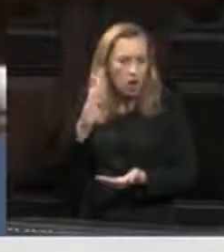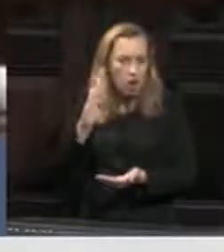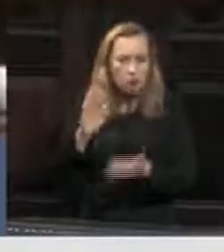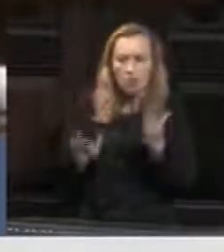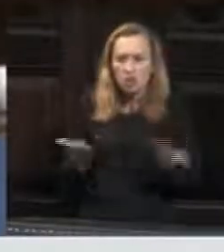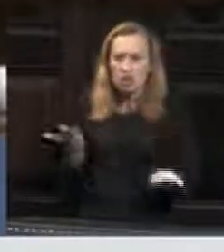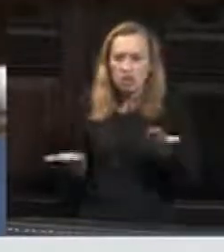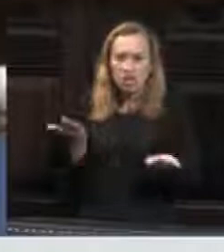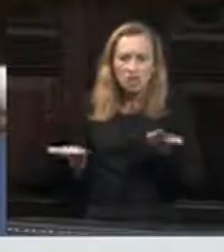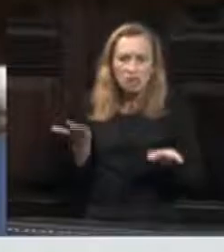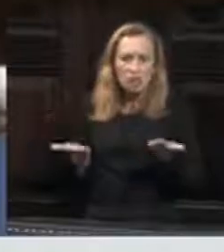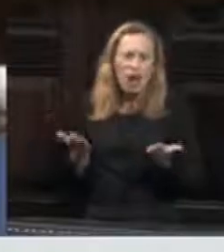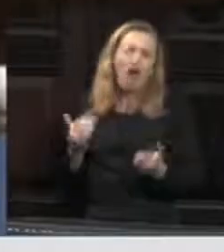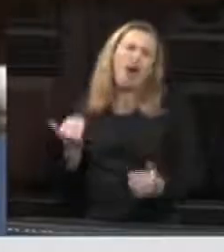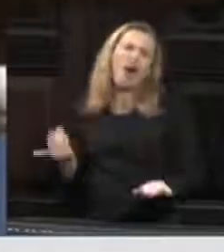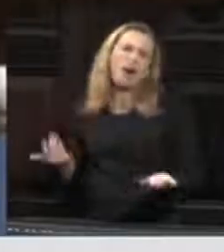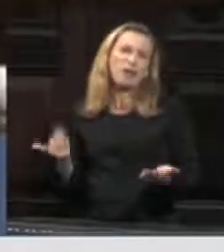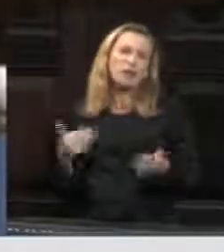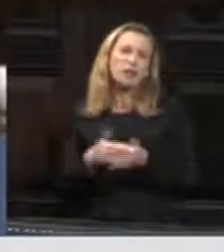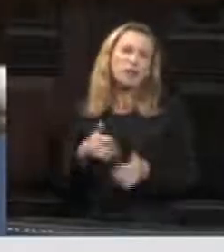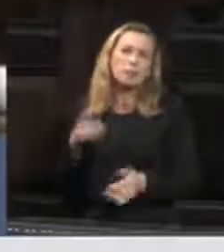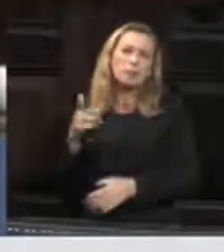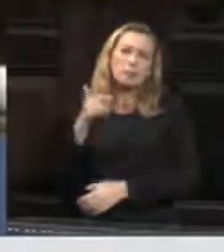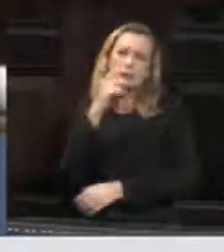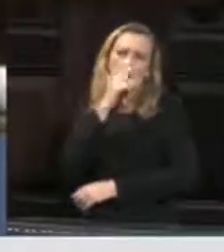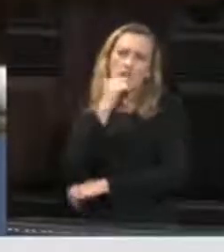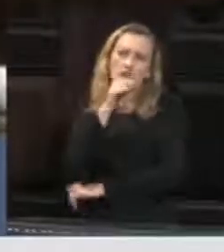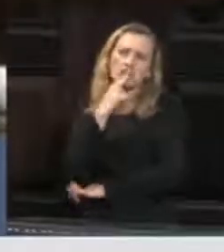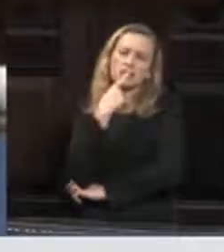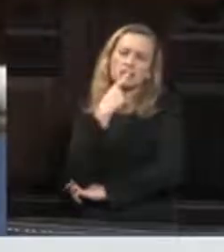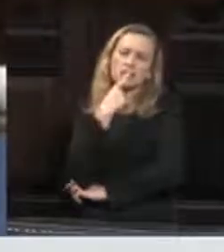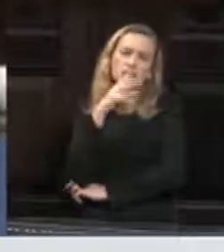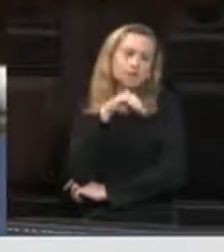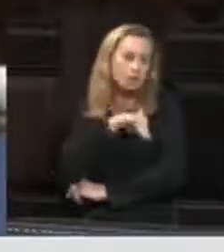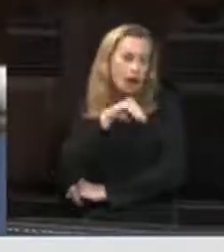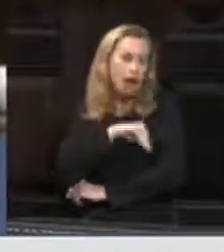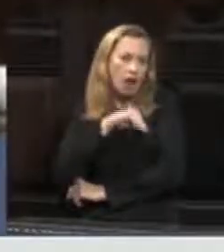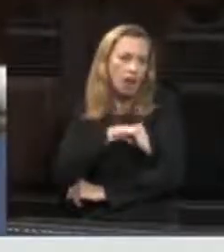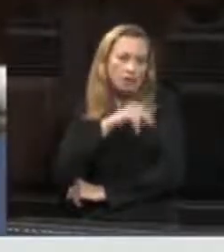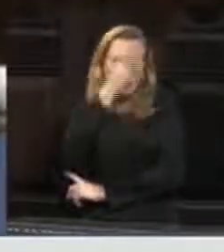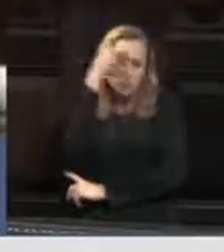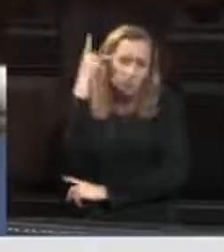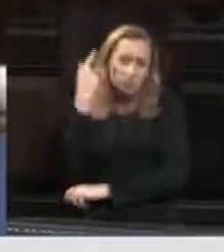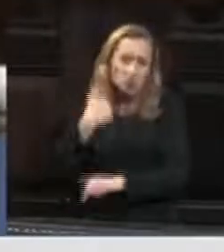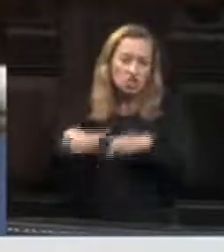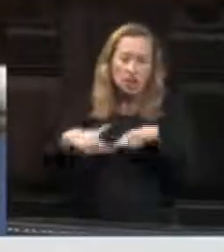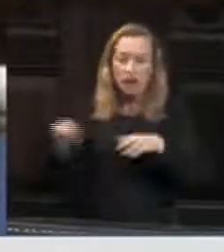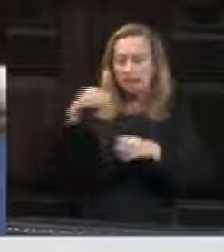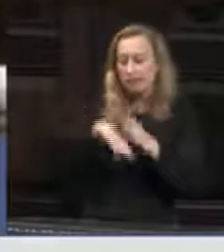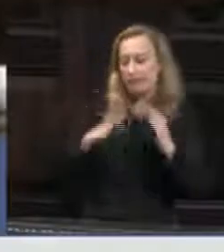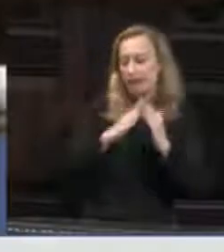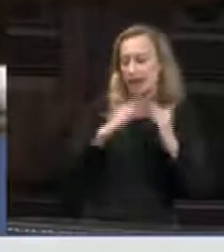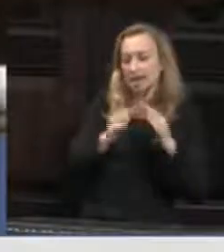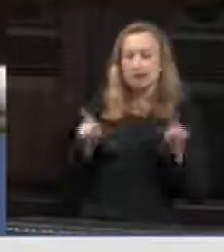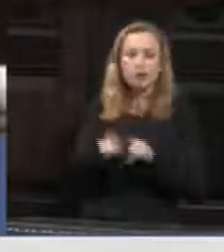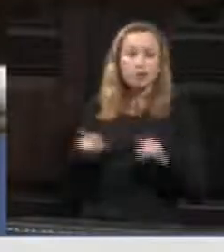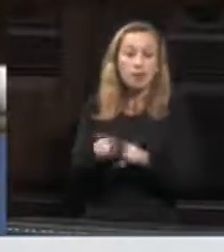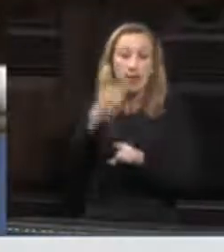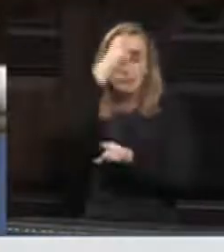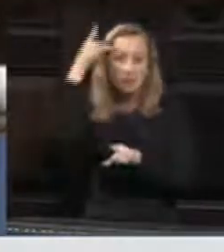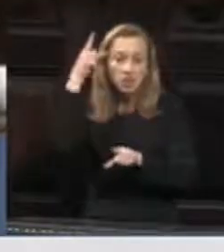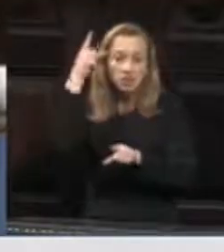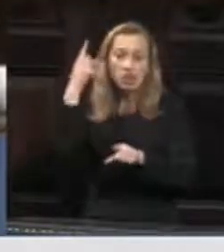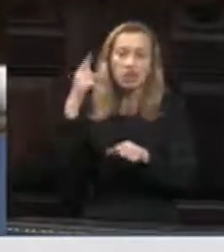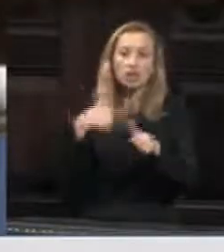até parece que congelar o salário das empregadas domésticas dos porteiros vai tirar o